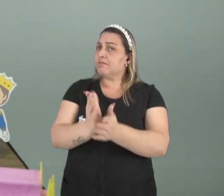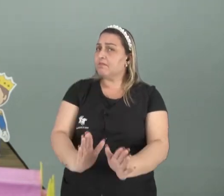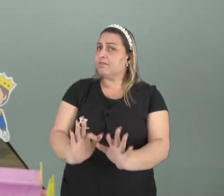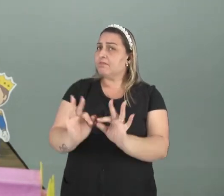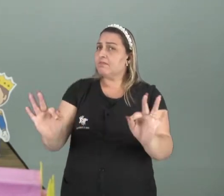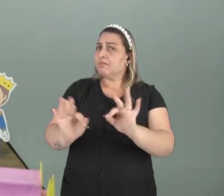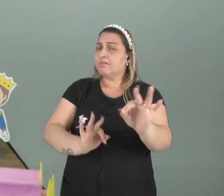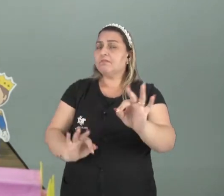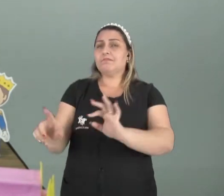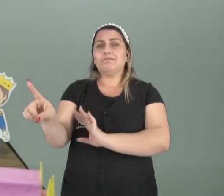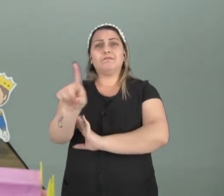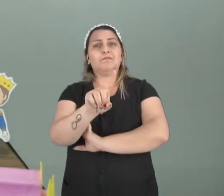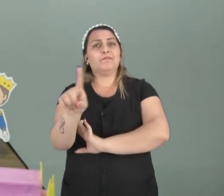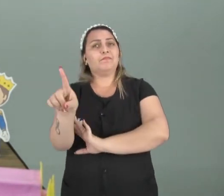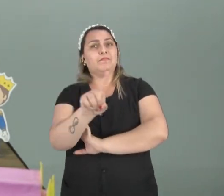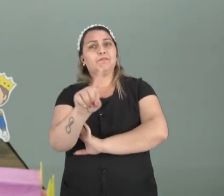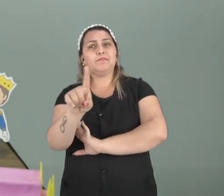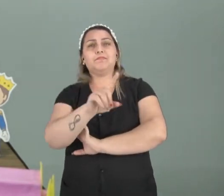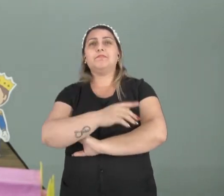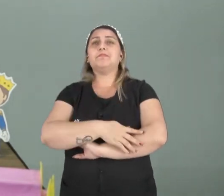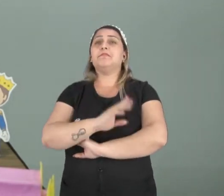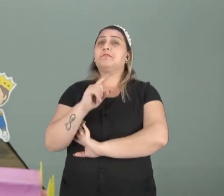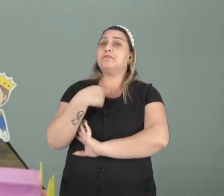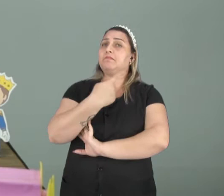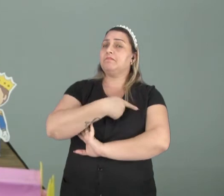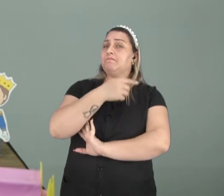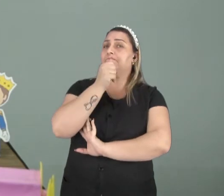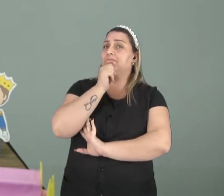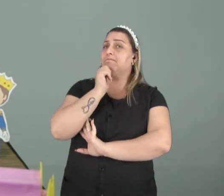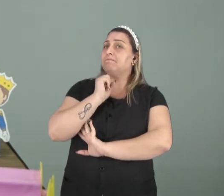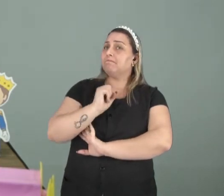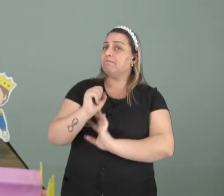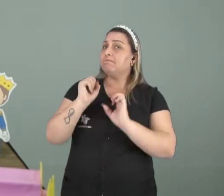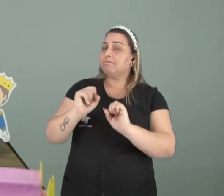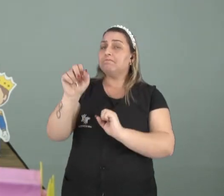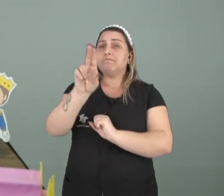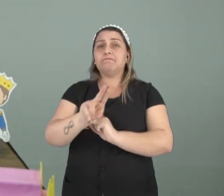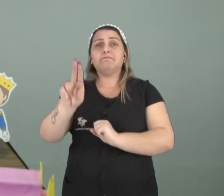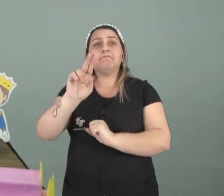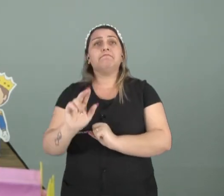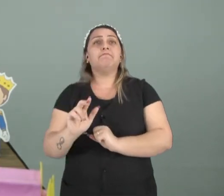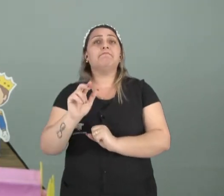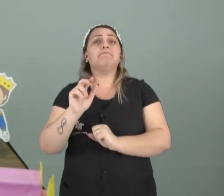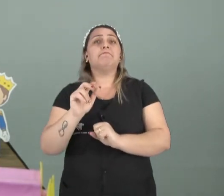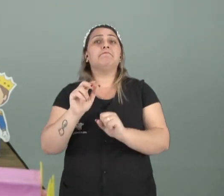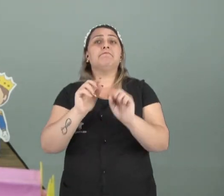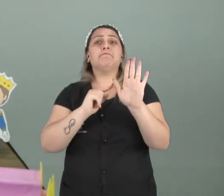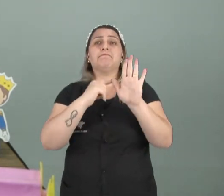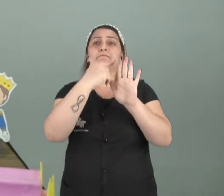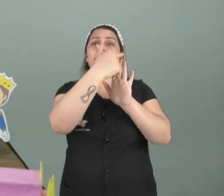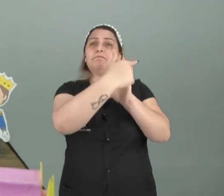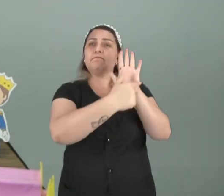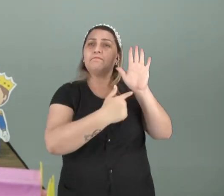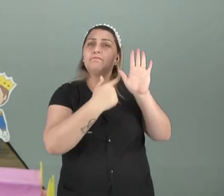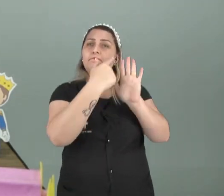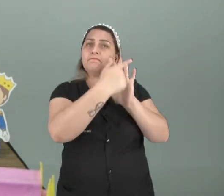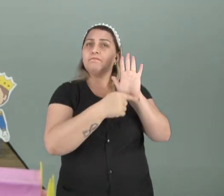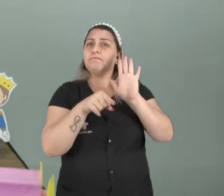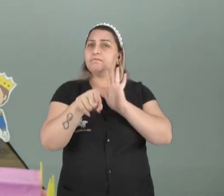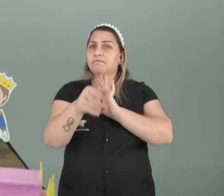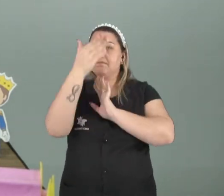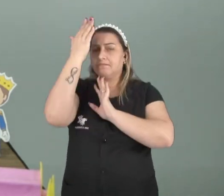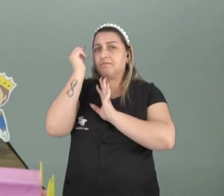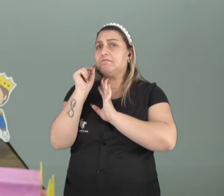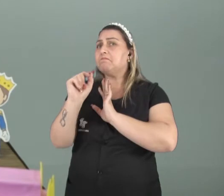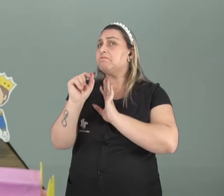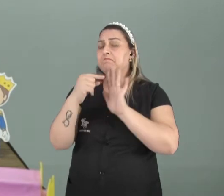medições? Não! Nós ainda podemos utilizar o palmo. Você